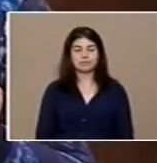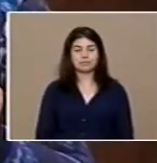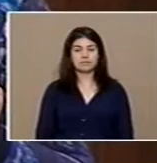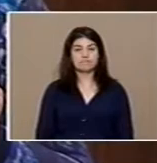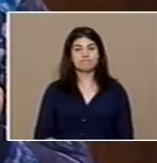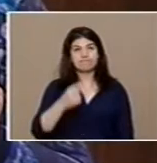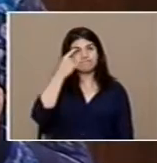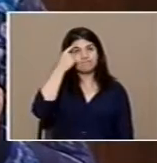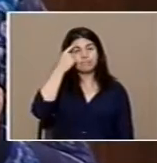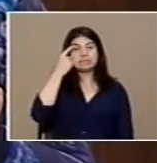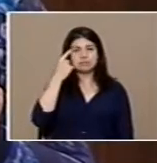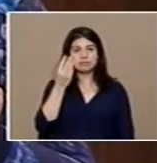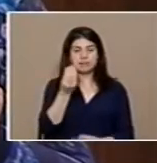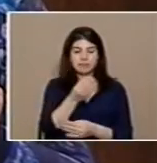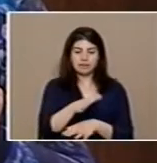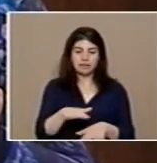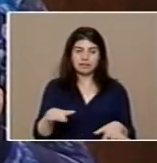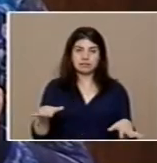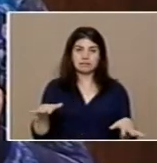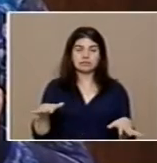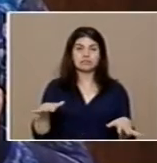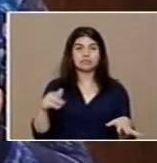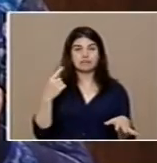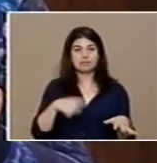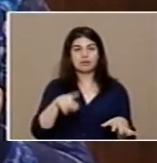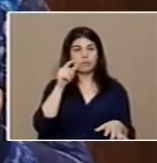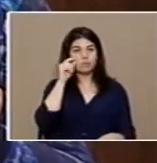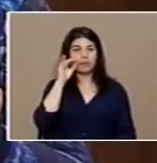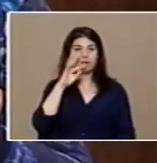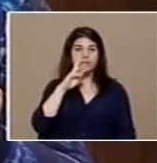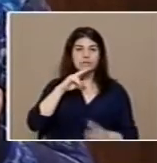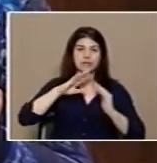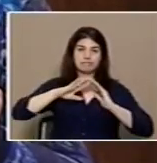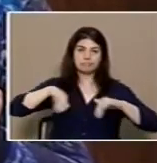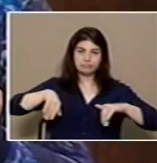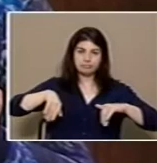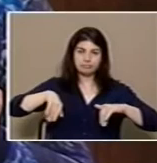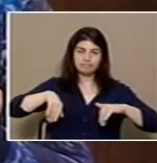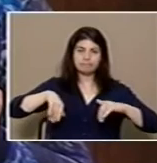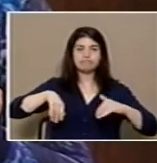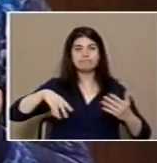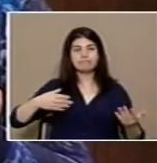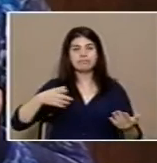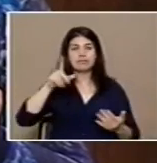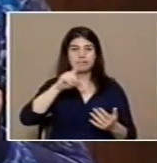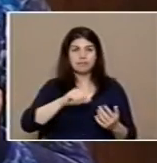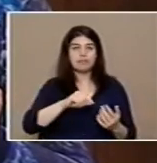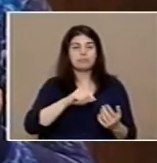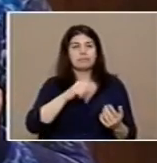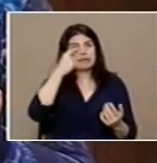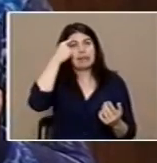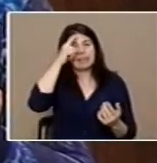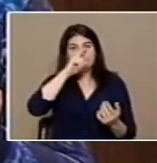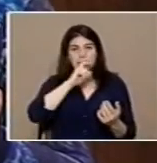e pelas crianças cujos pais estão separados e por todas as que não tem a